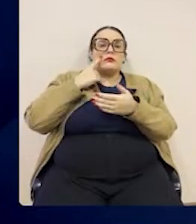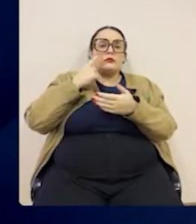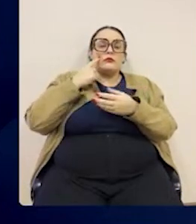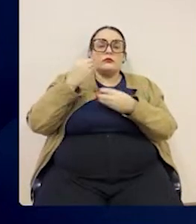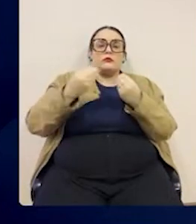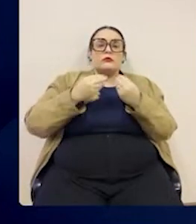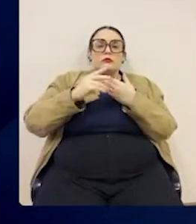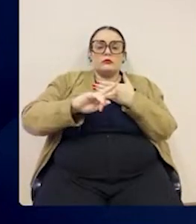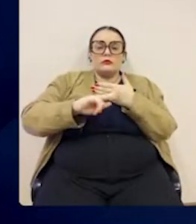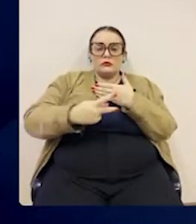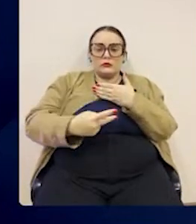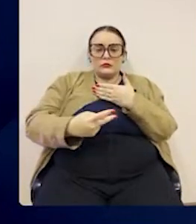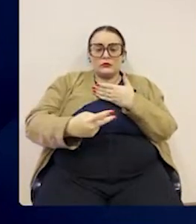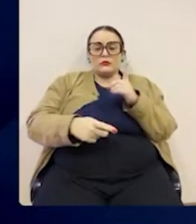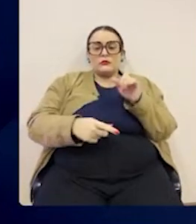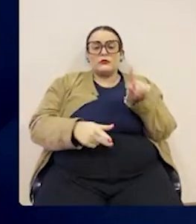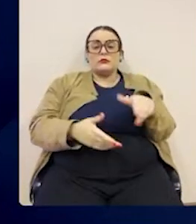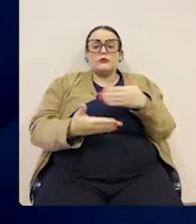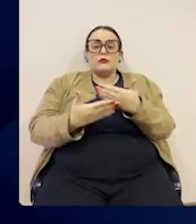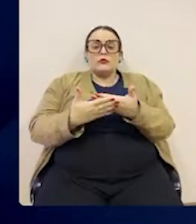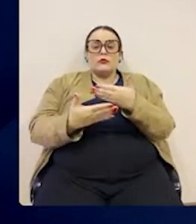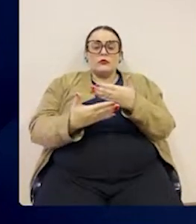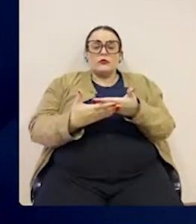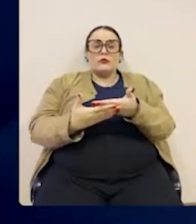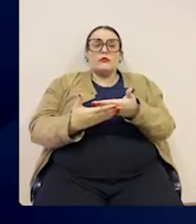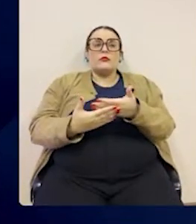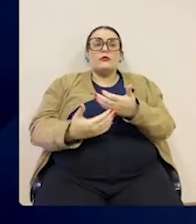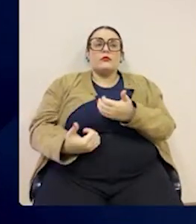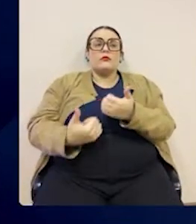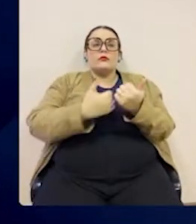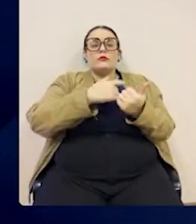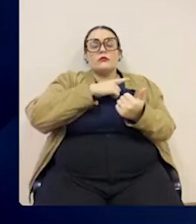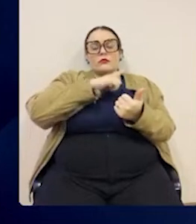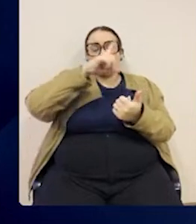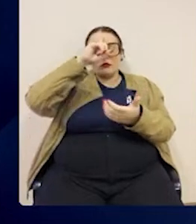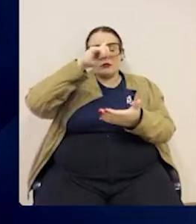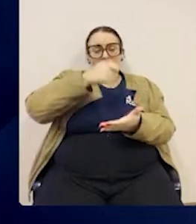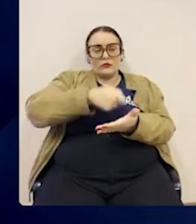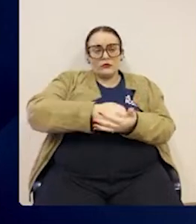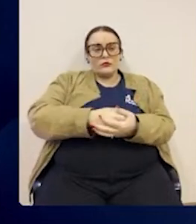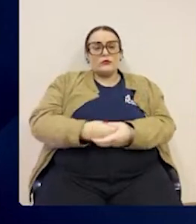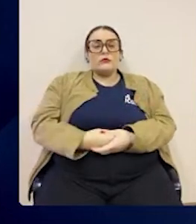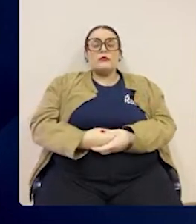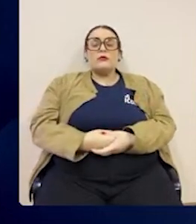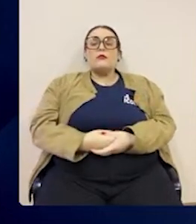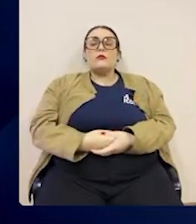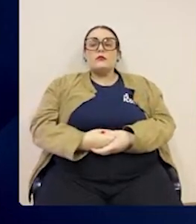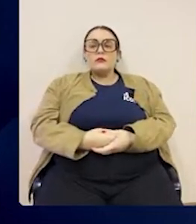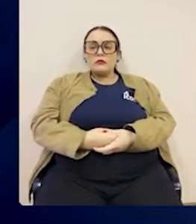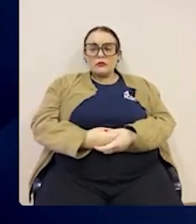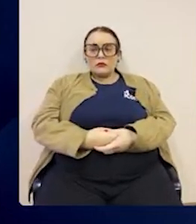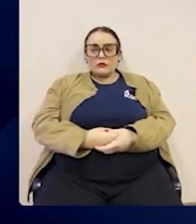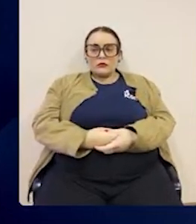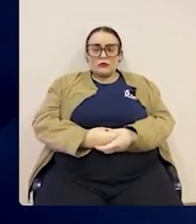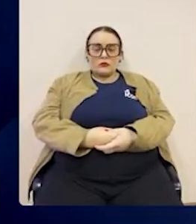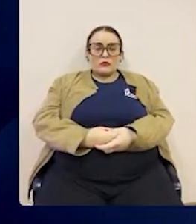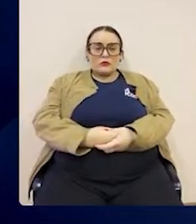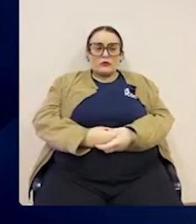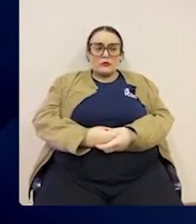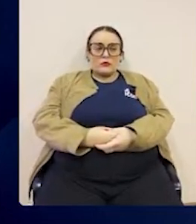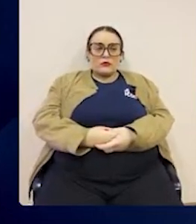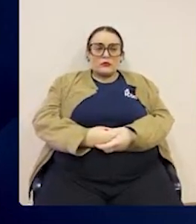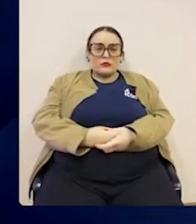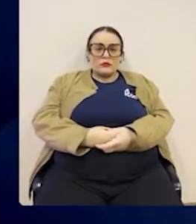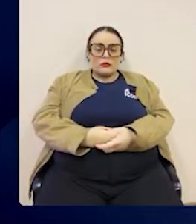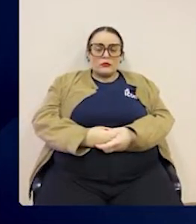efeitos disso. Então, é um estudo que ele subsidia bastante a tomada de decisão no NHS, né? E aí também, extrapolando